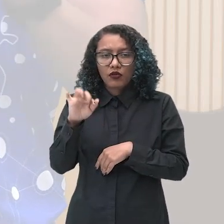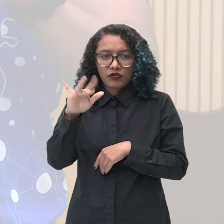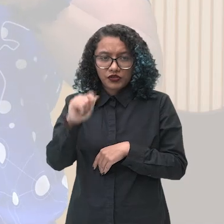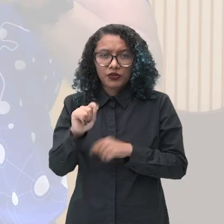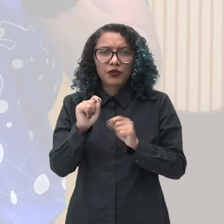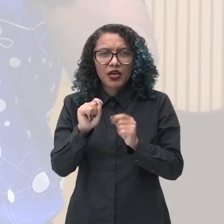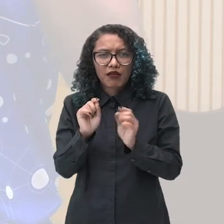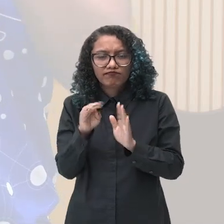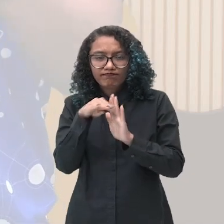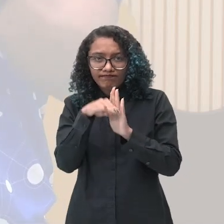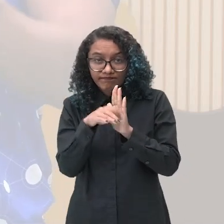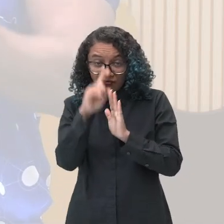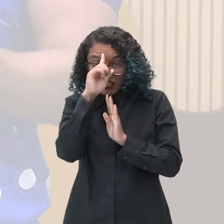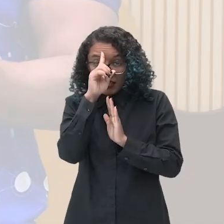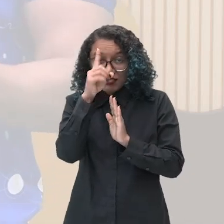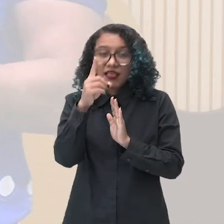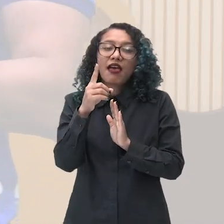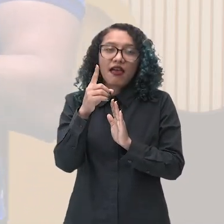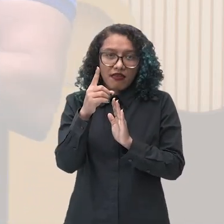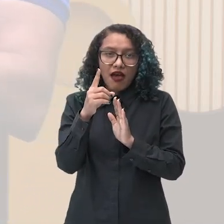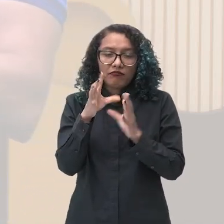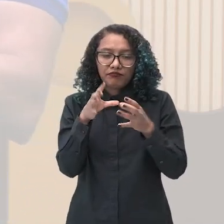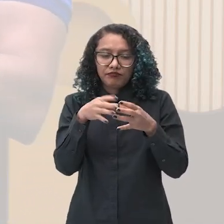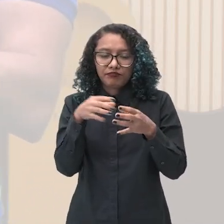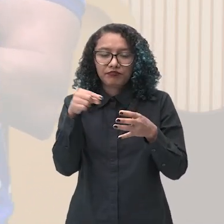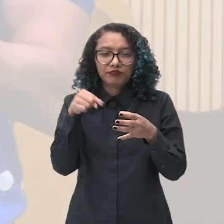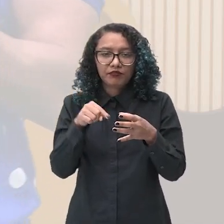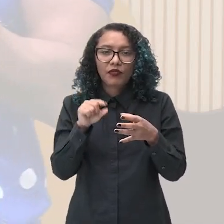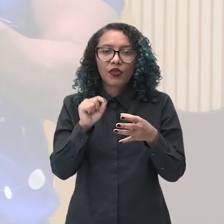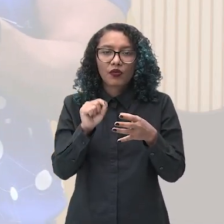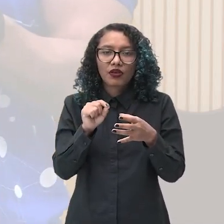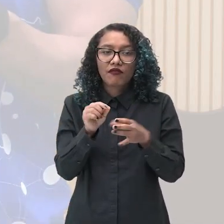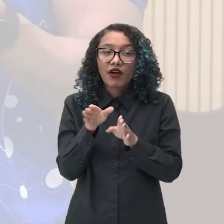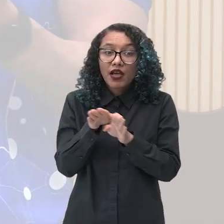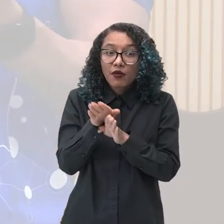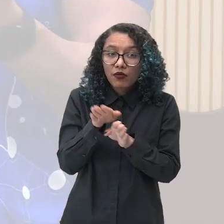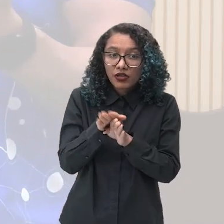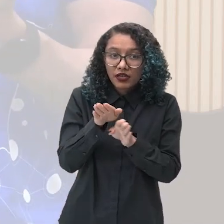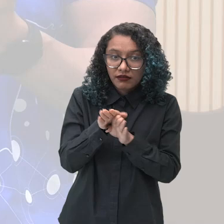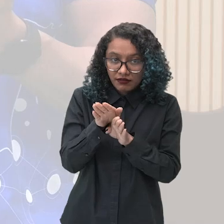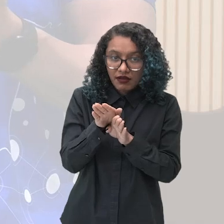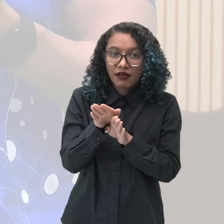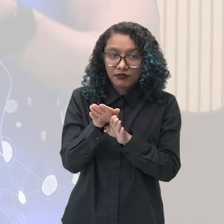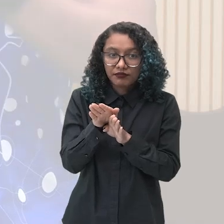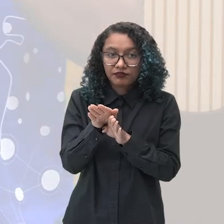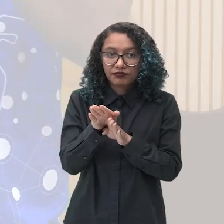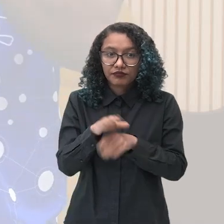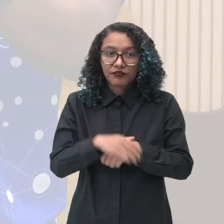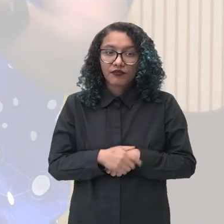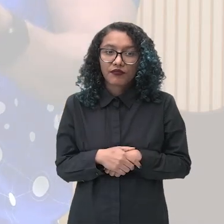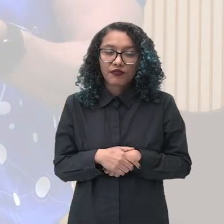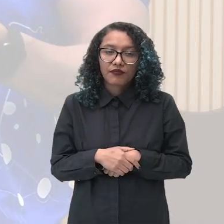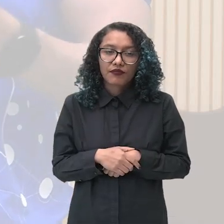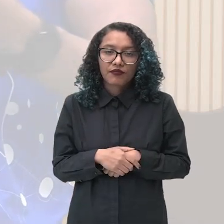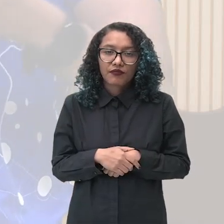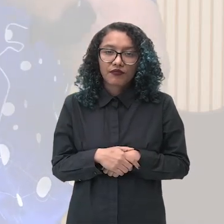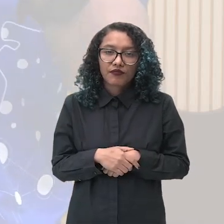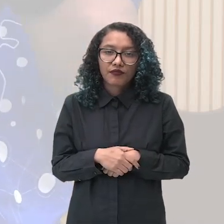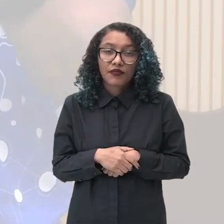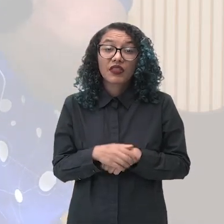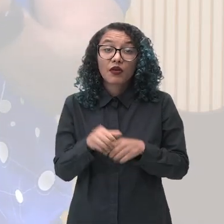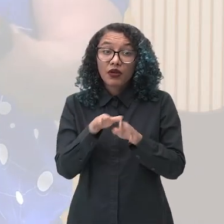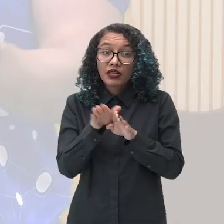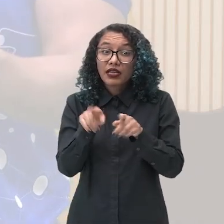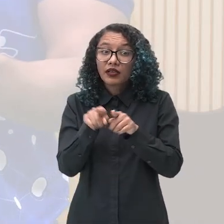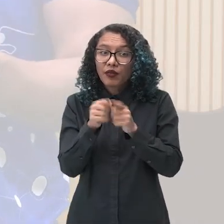ideias, e esse conjunto de ideias, eles irão nortear ali a formação, né, fundamentar, na realidade,